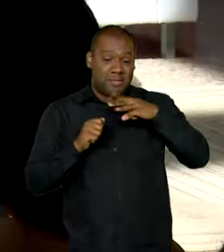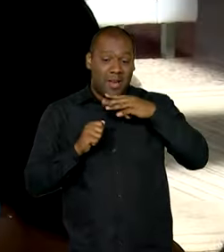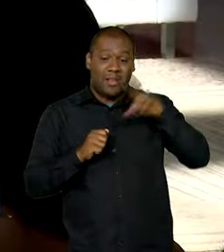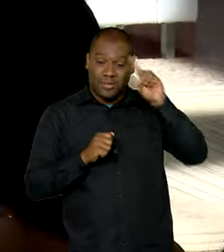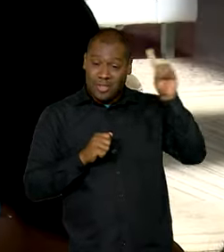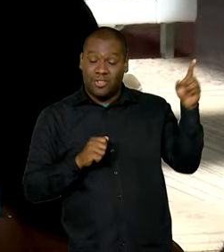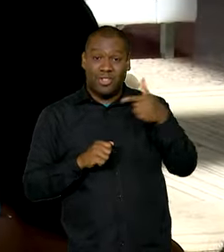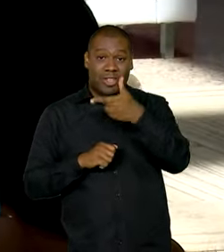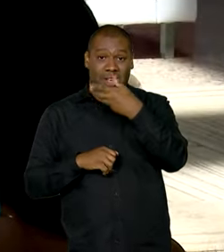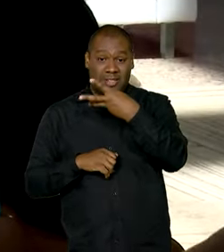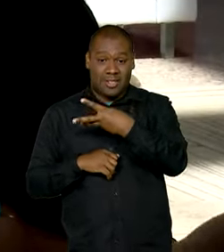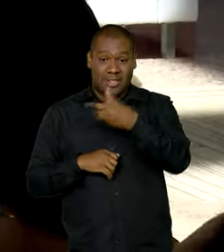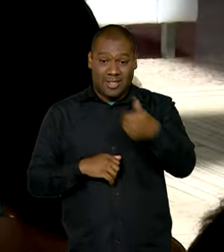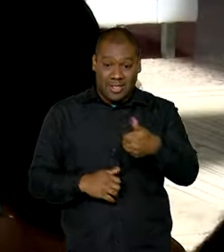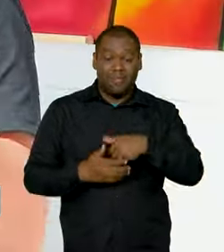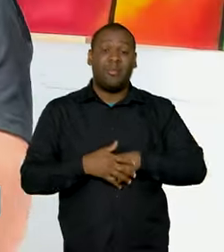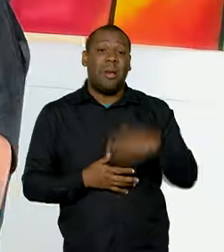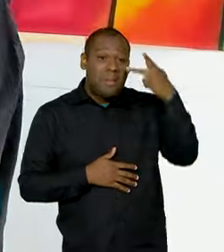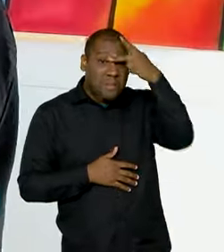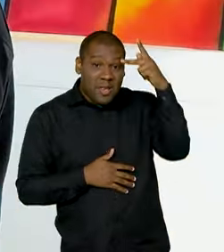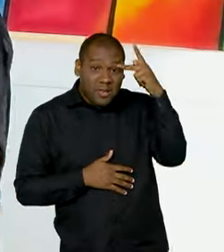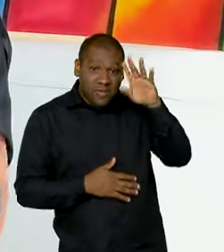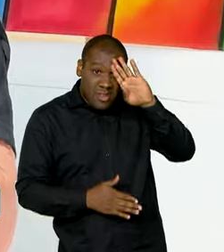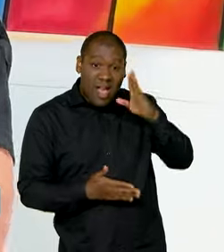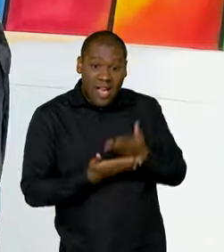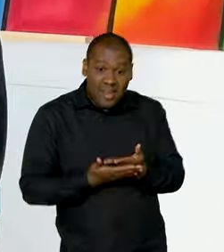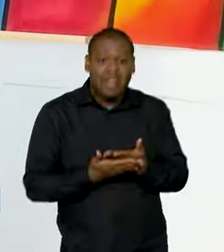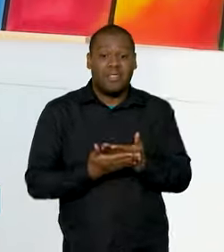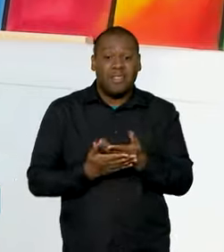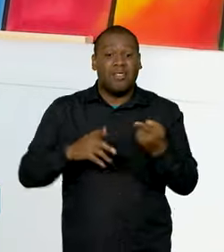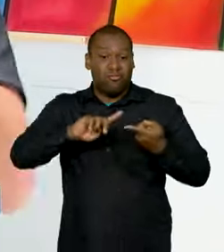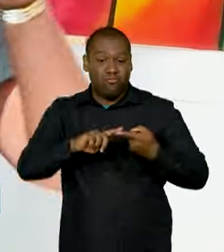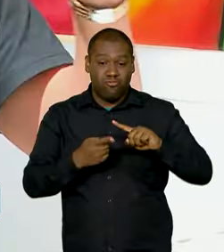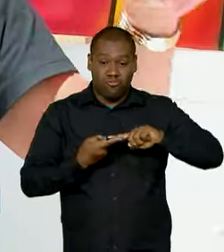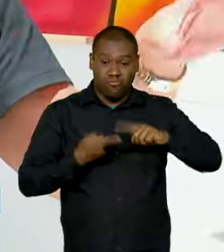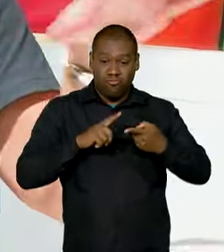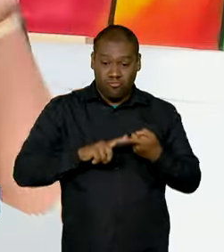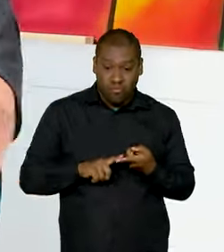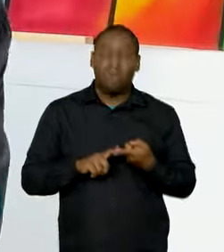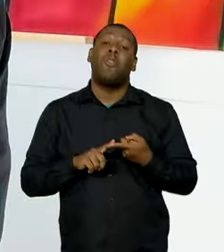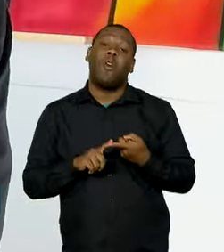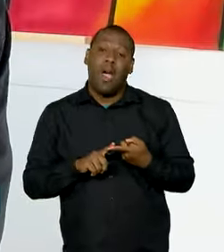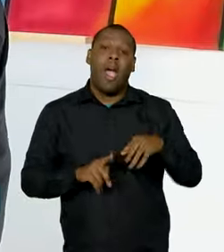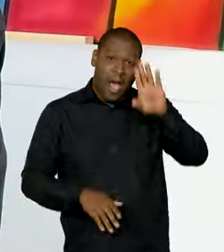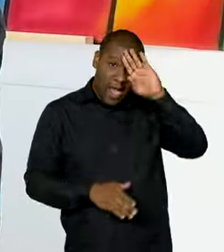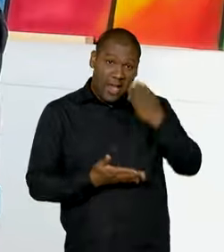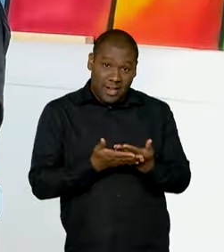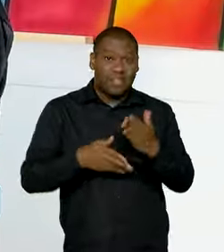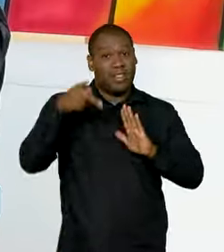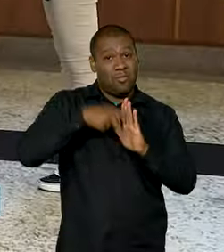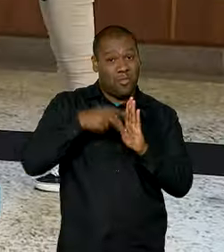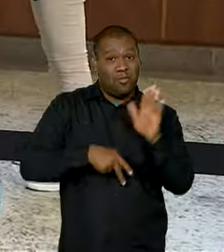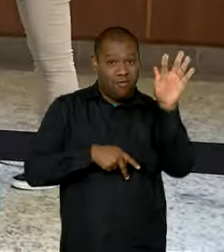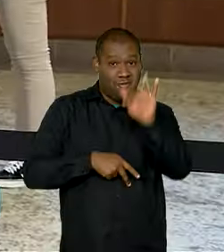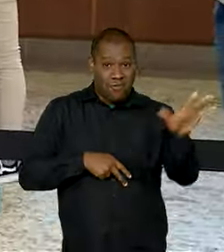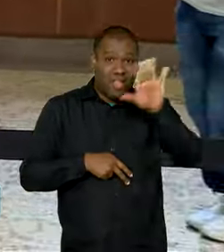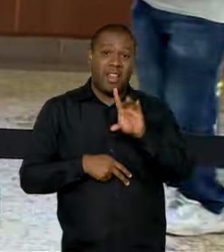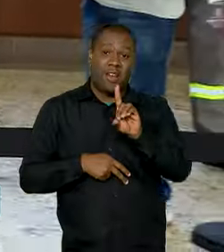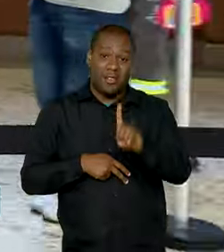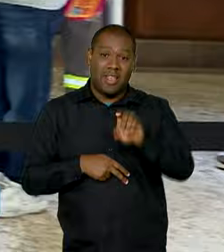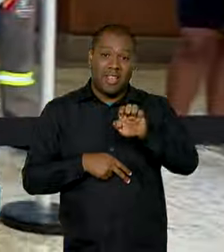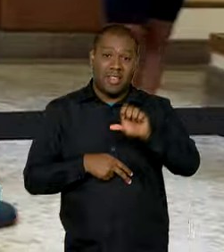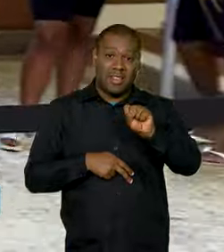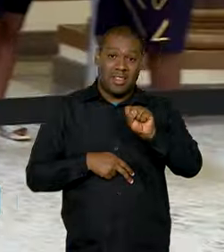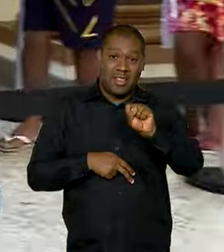estão apostando em bons negócios, pois contam com os benefícios oferecidos pelo Programa Federal Desenrola Brasil. Segundo a